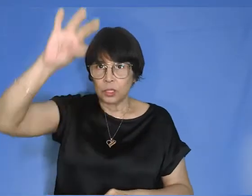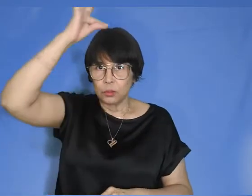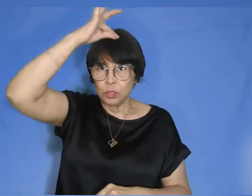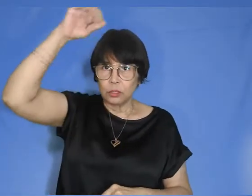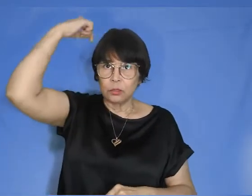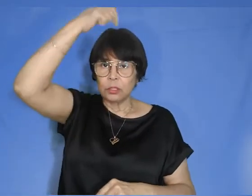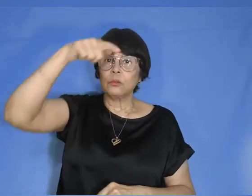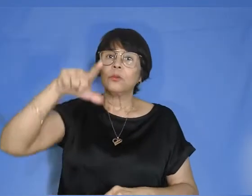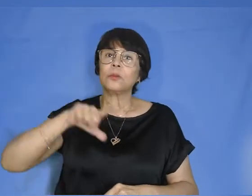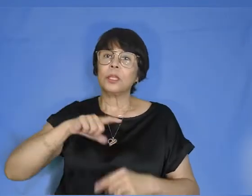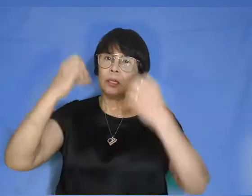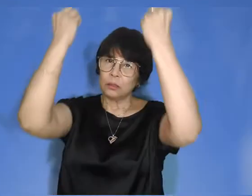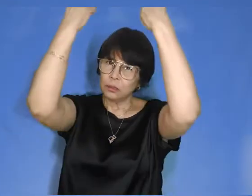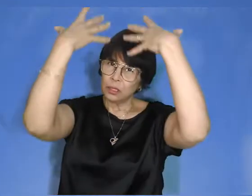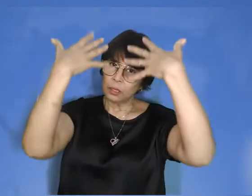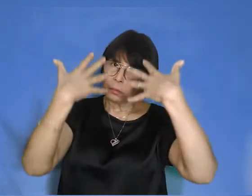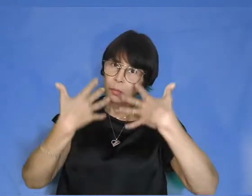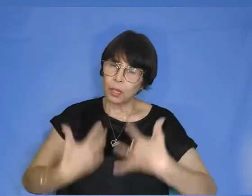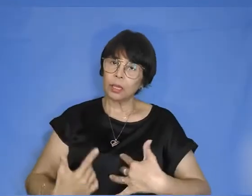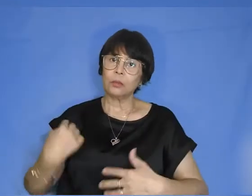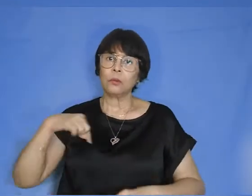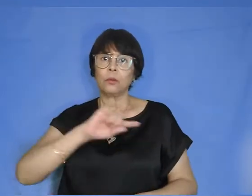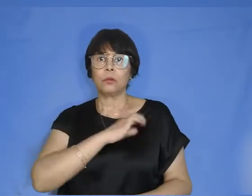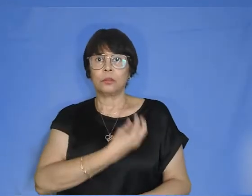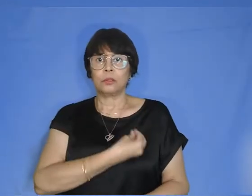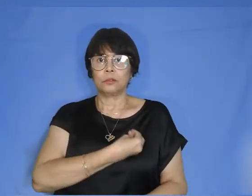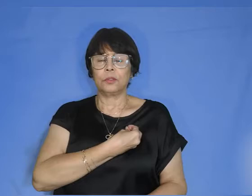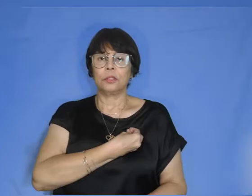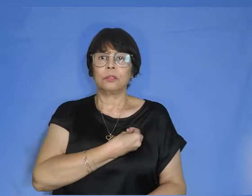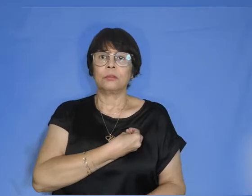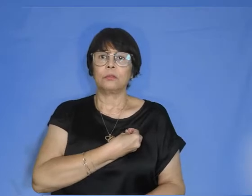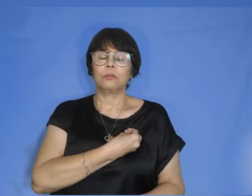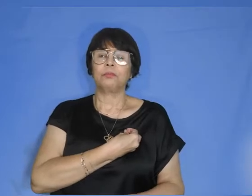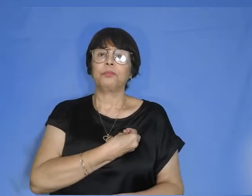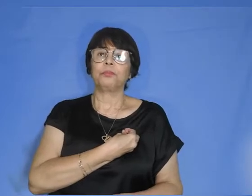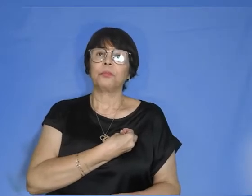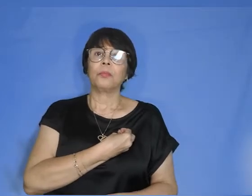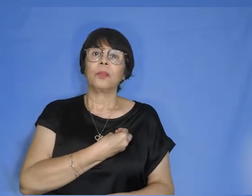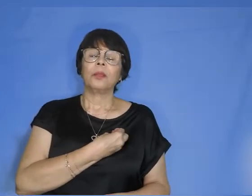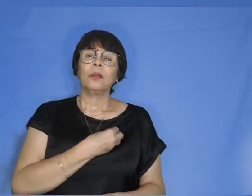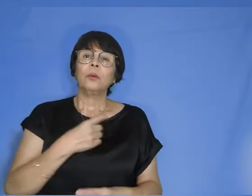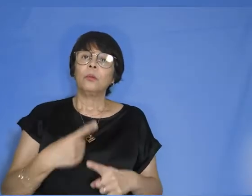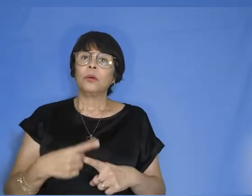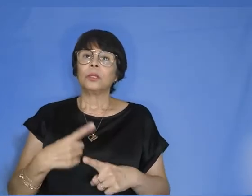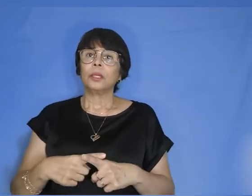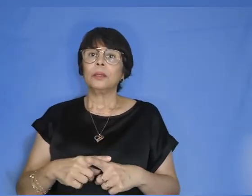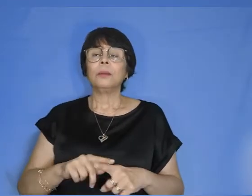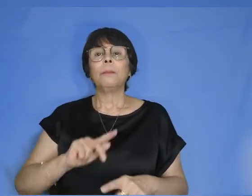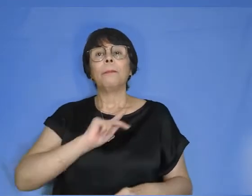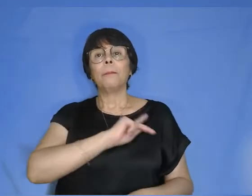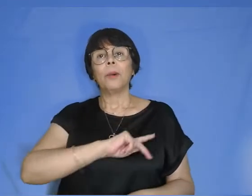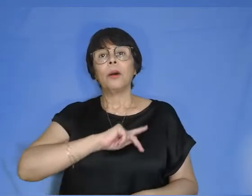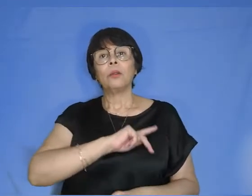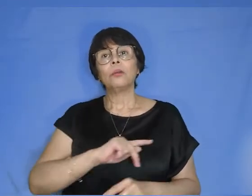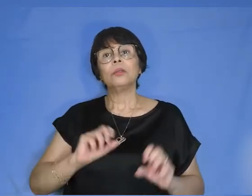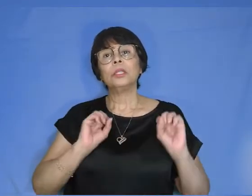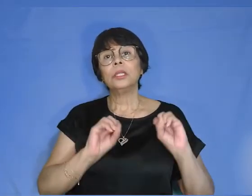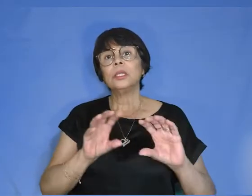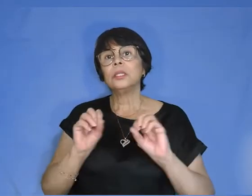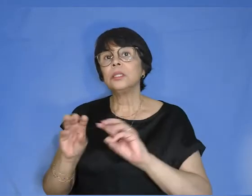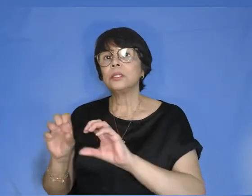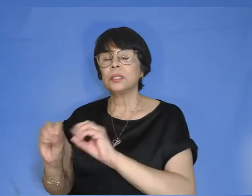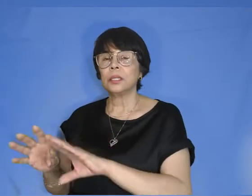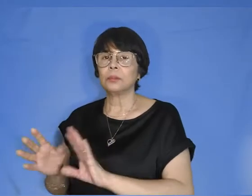elencar e delinear todas as perspectivas de sermos cheios do Espírito. Por exemplo,